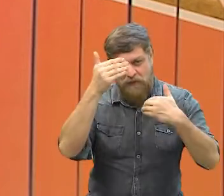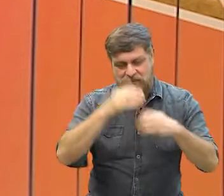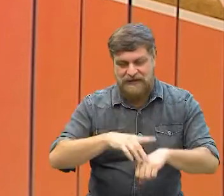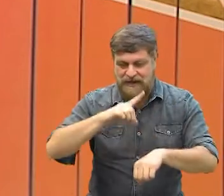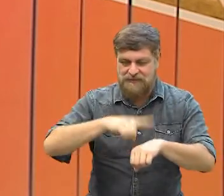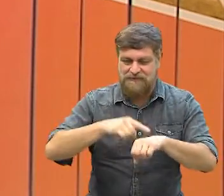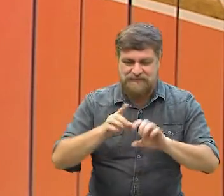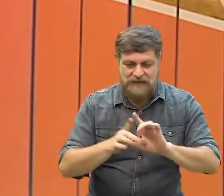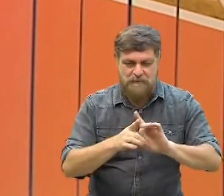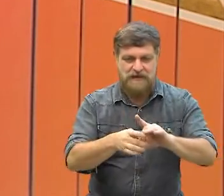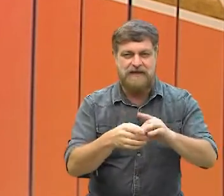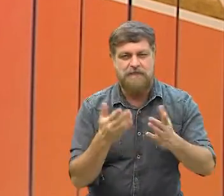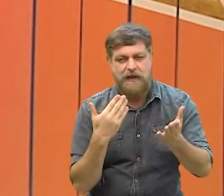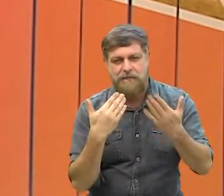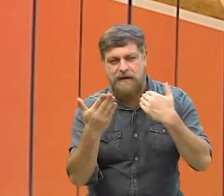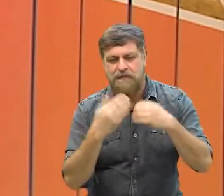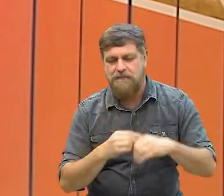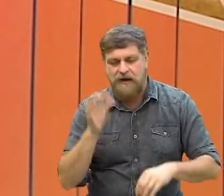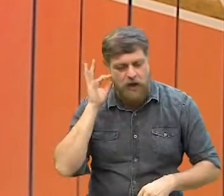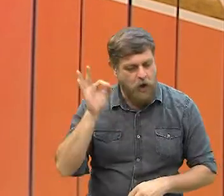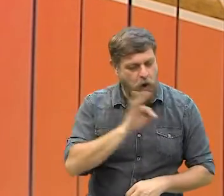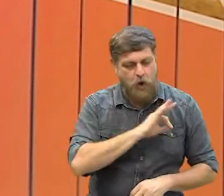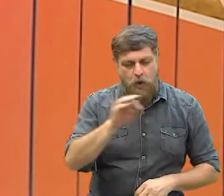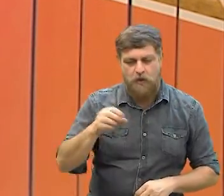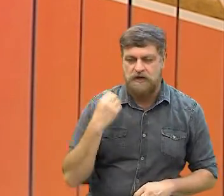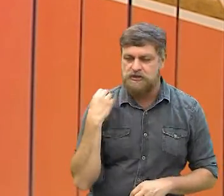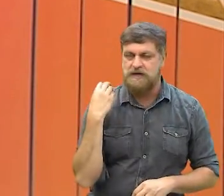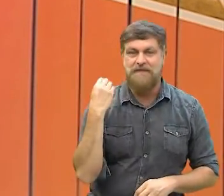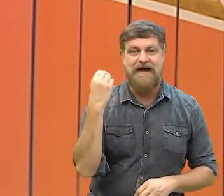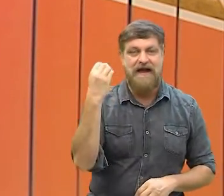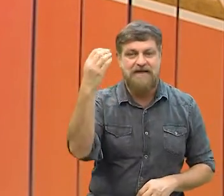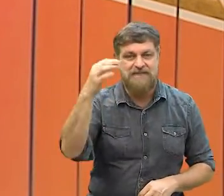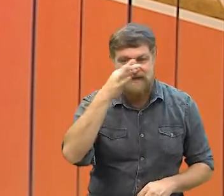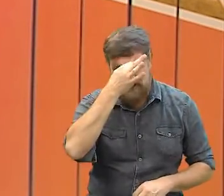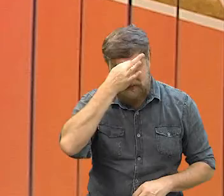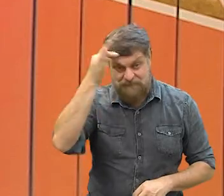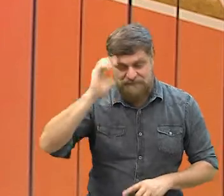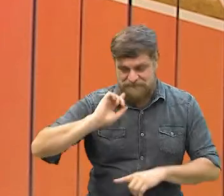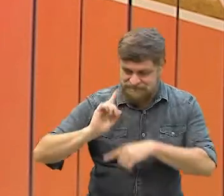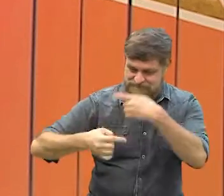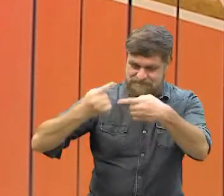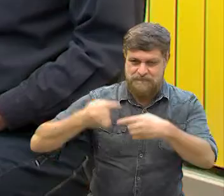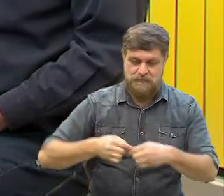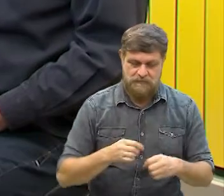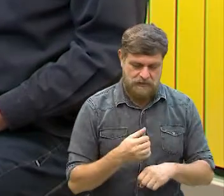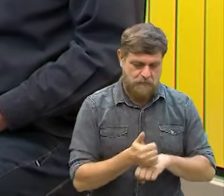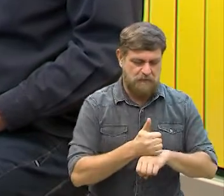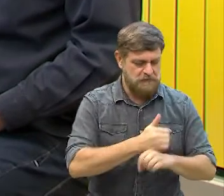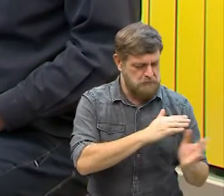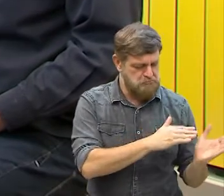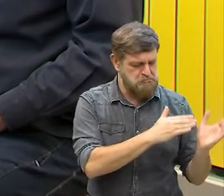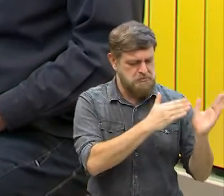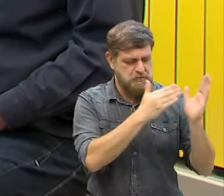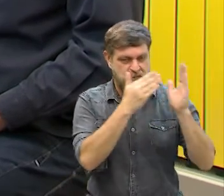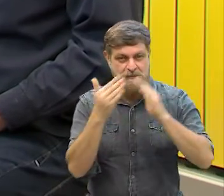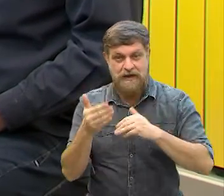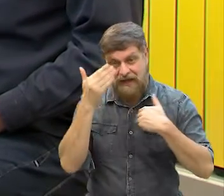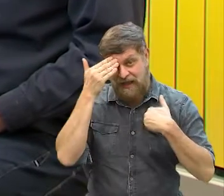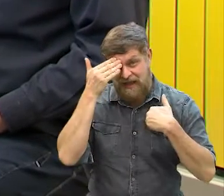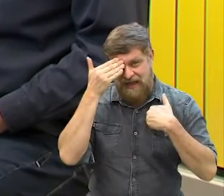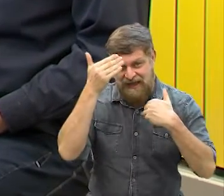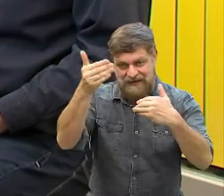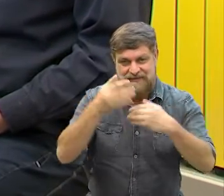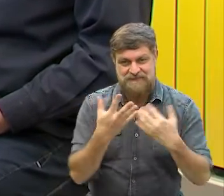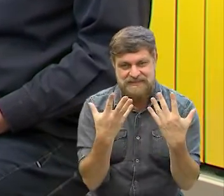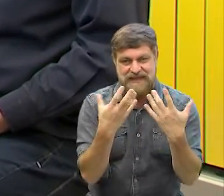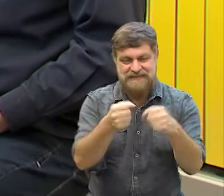do seu tempo. Ótima viagem, sucesso, parabéns pela sua trajetória. Agradeço novamente a